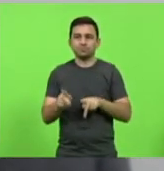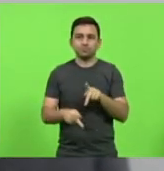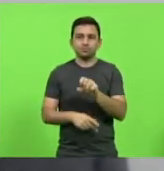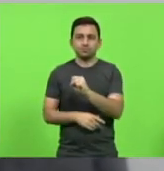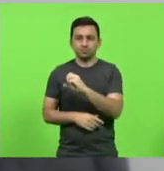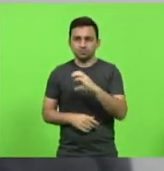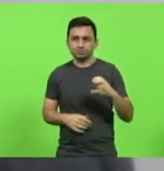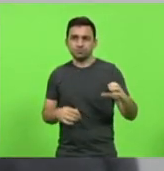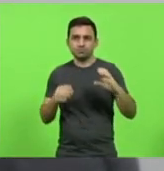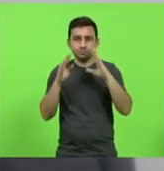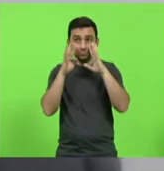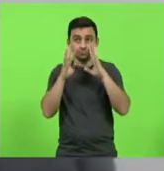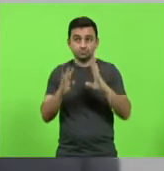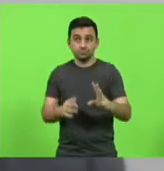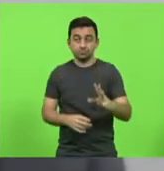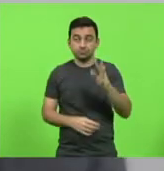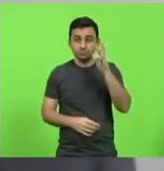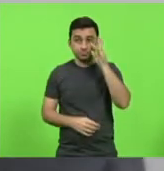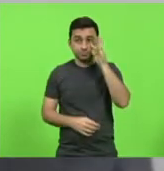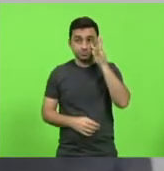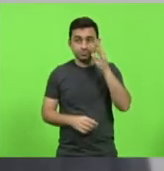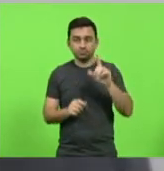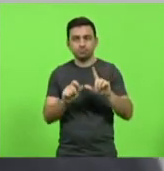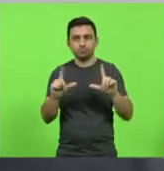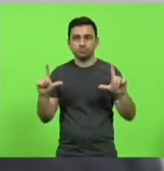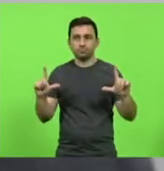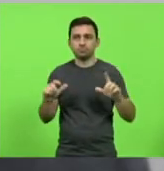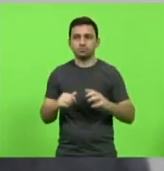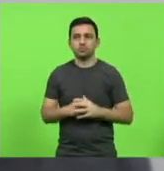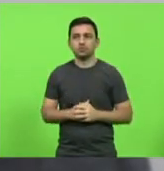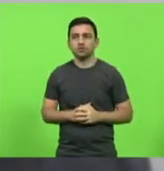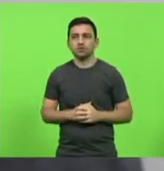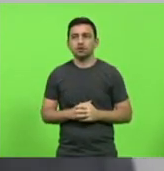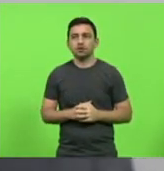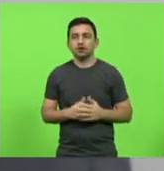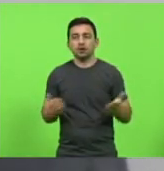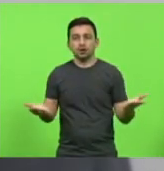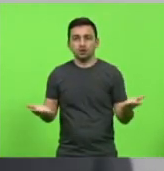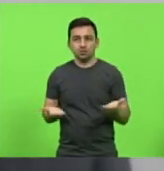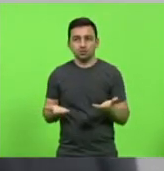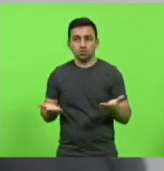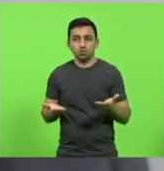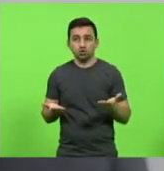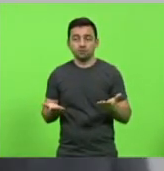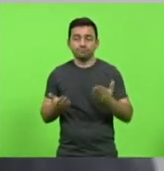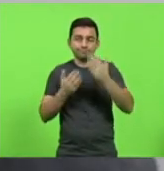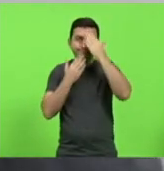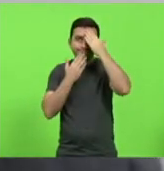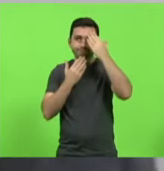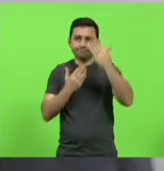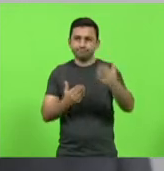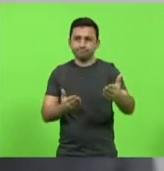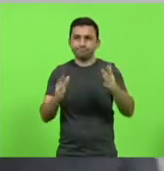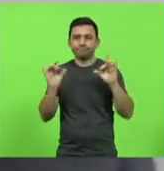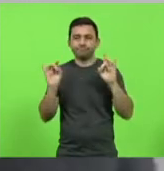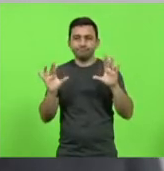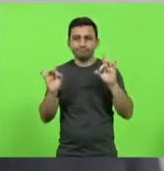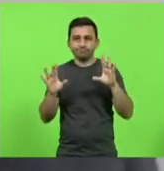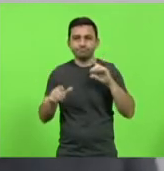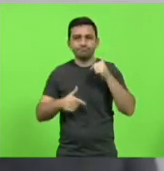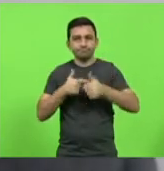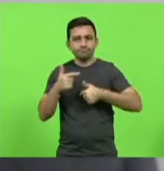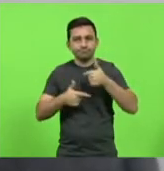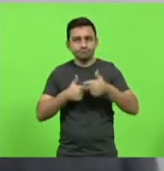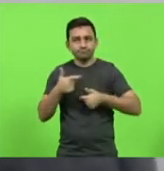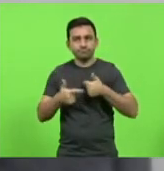acompanham. Hoje quero começar fazendo uma menção e agradecendo de forma especial o trabalho e